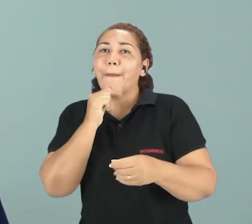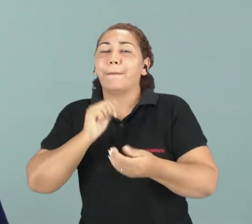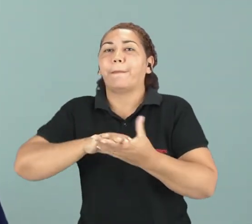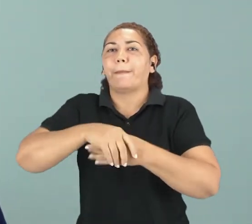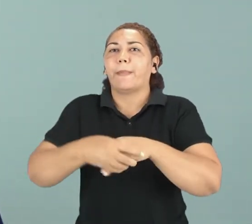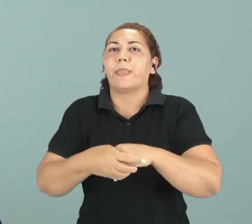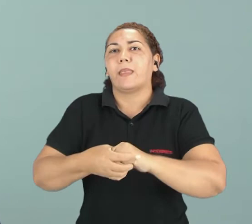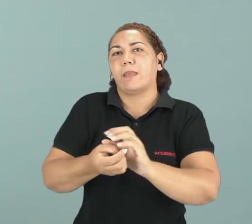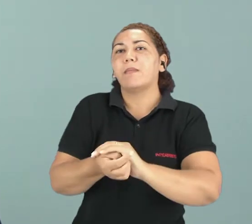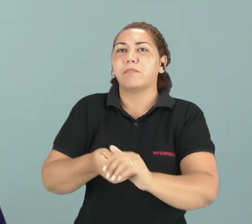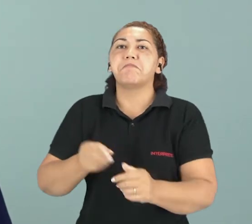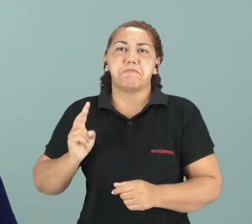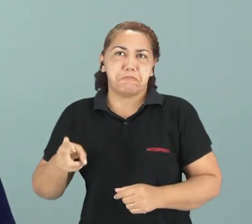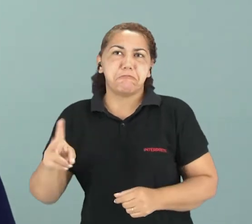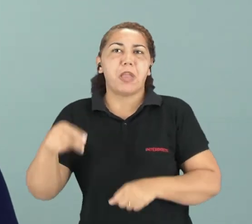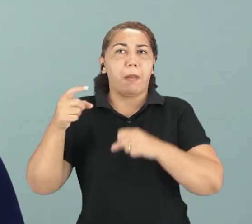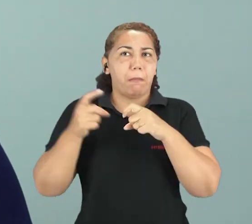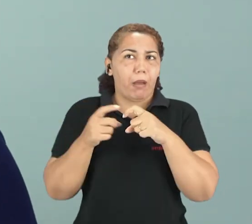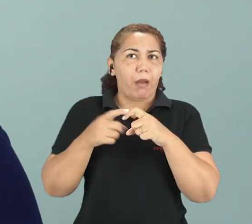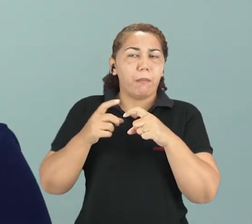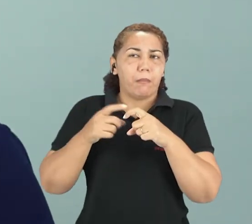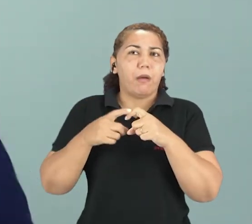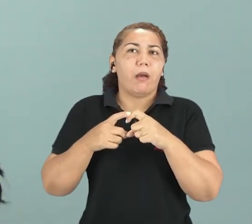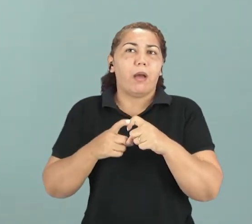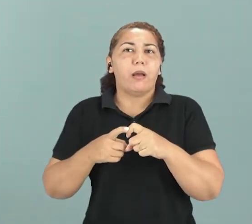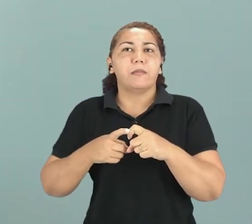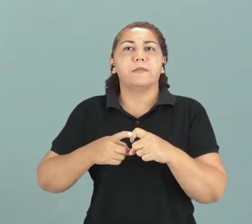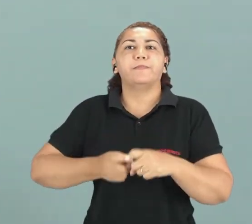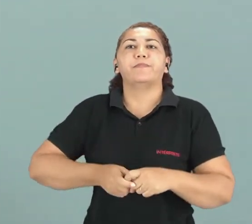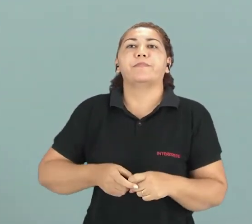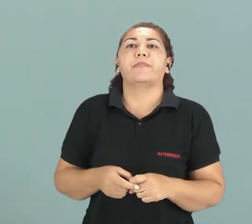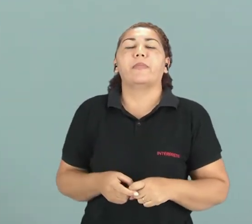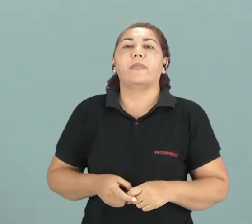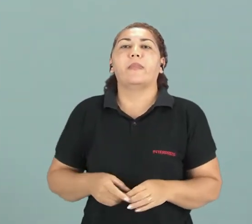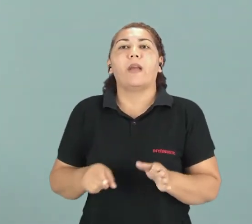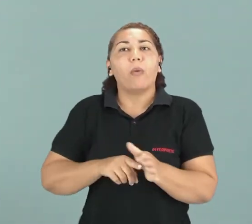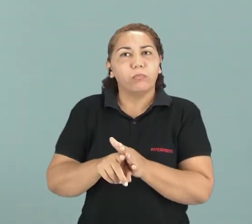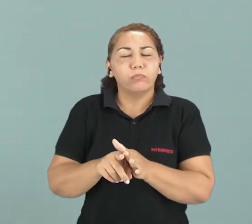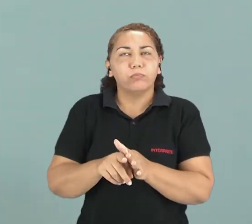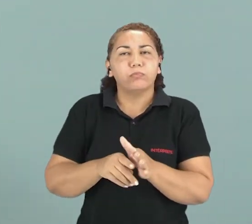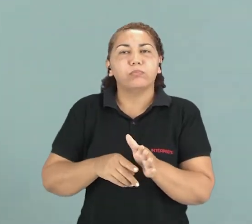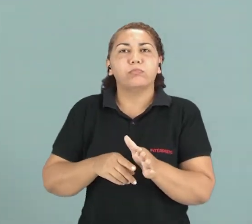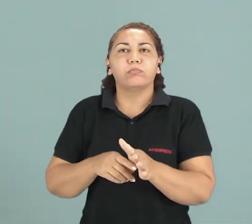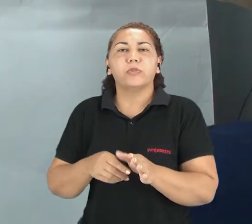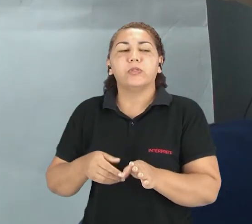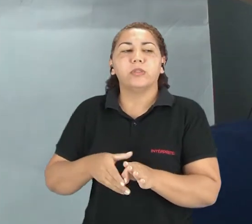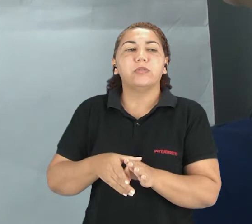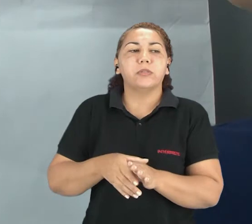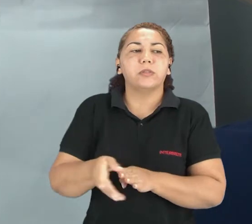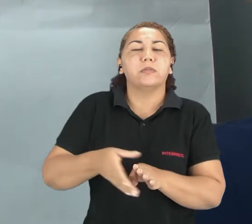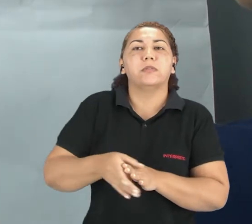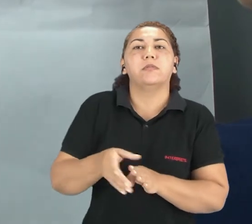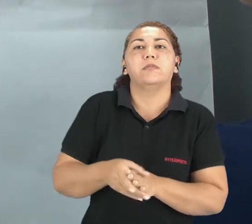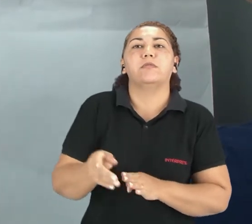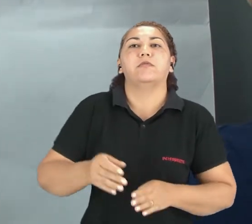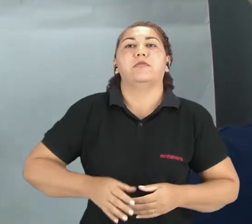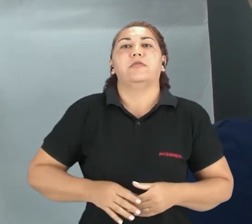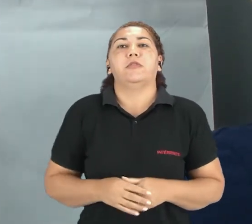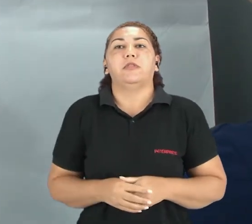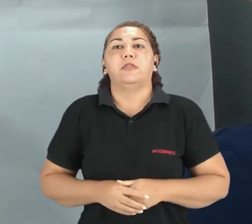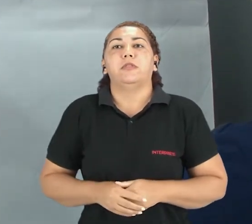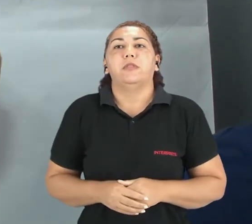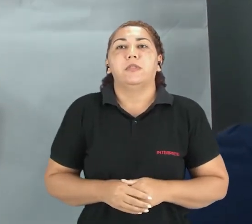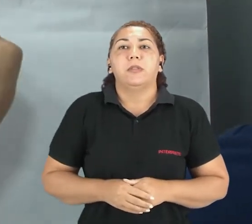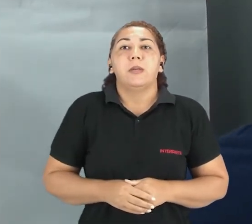dados pelos especialistas. Esse é um dos temas da atualidade. Mas também eu posso falar do auxílio emergencial, que